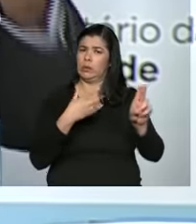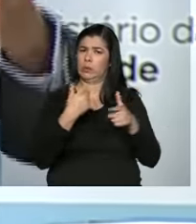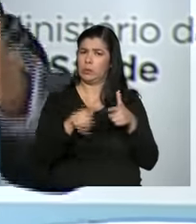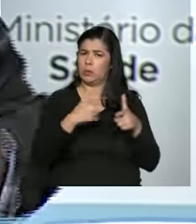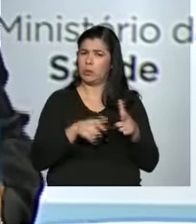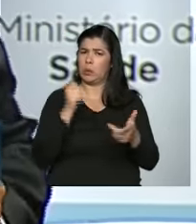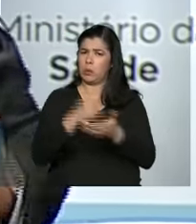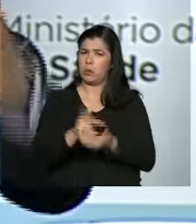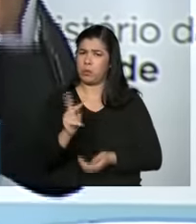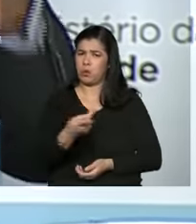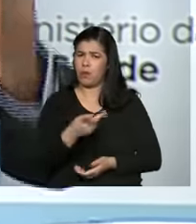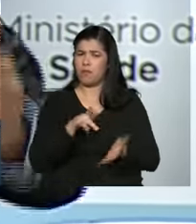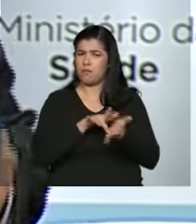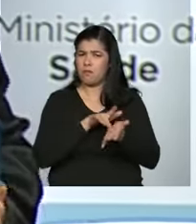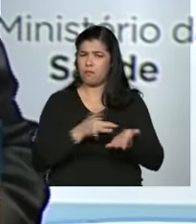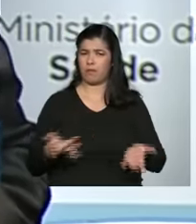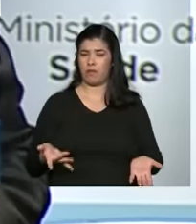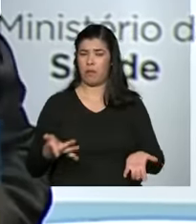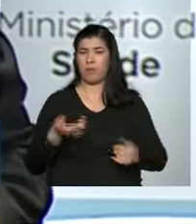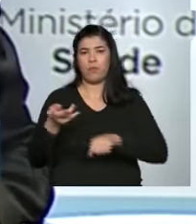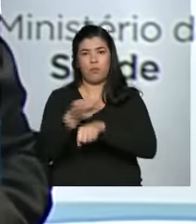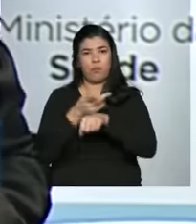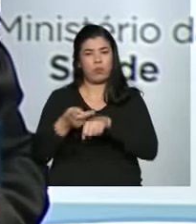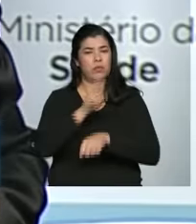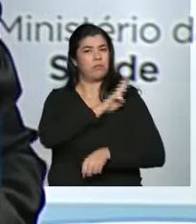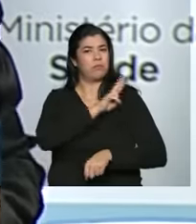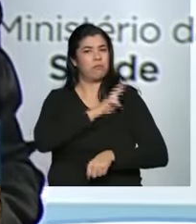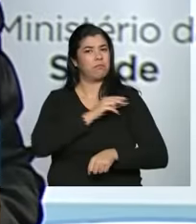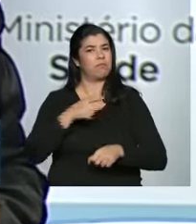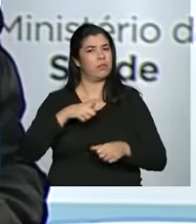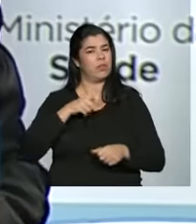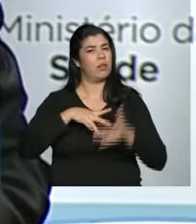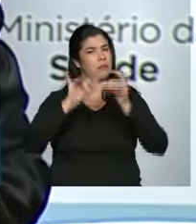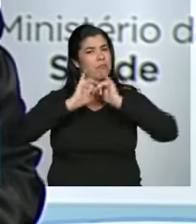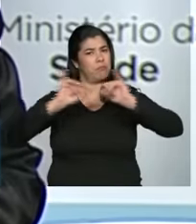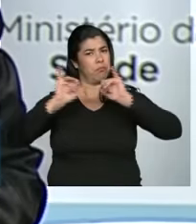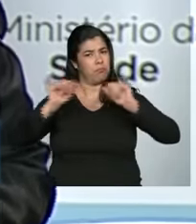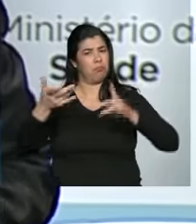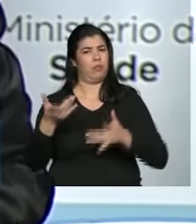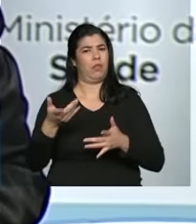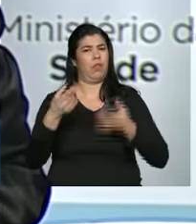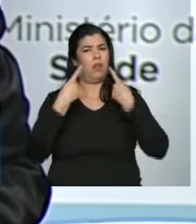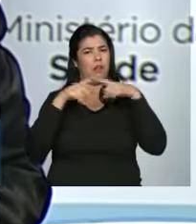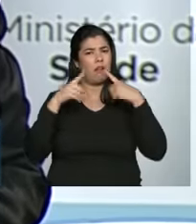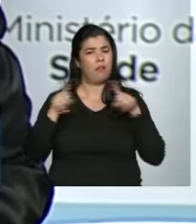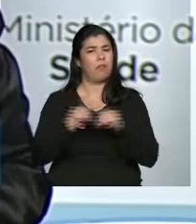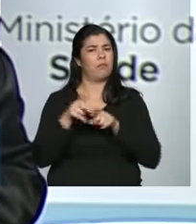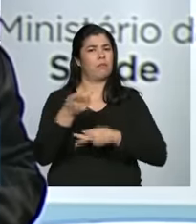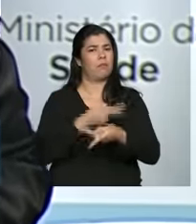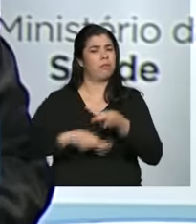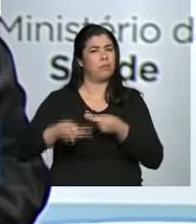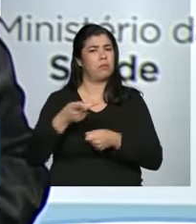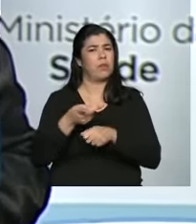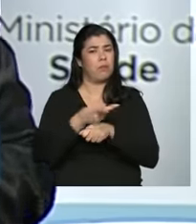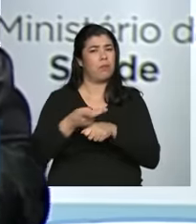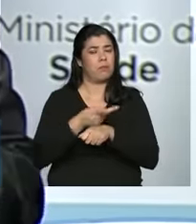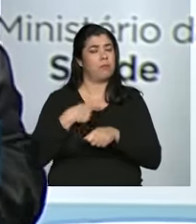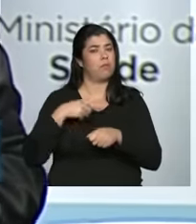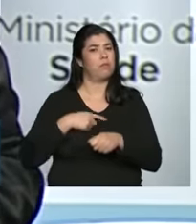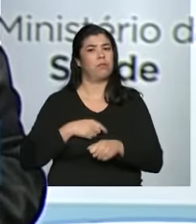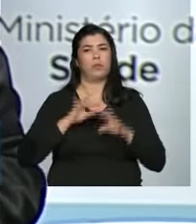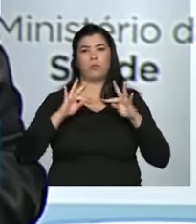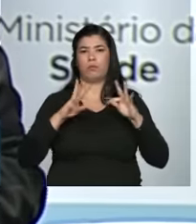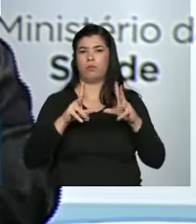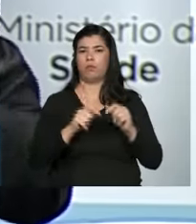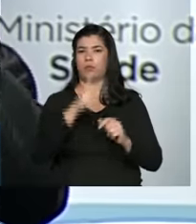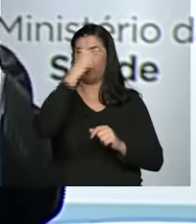buscando os meios os os órgãos existentes para que denuncie para que e eh busque uma efetiva punição de todos